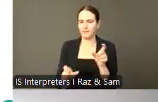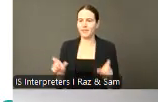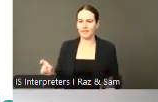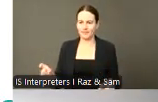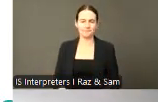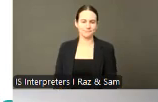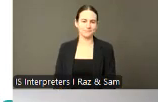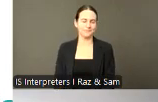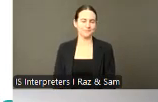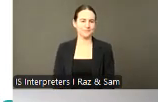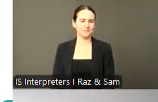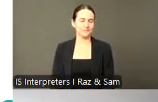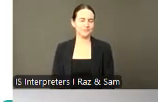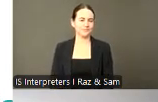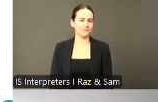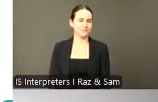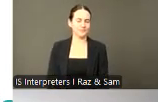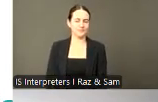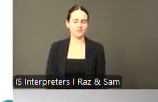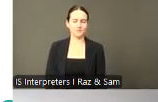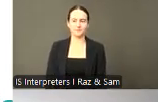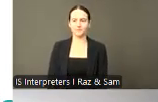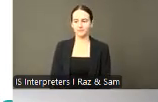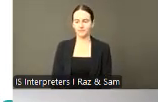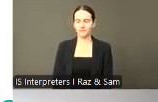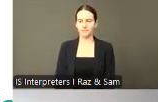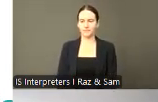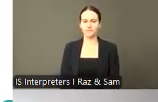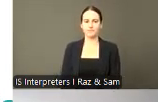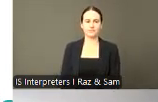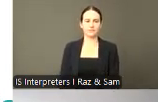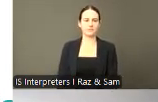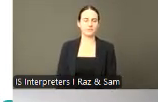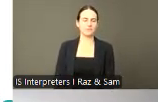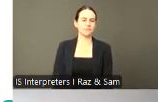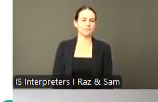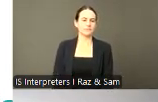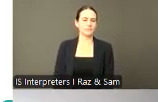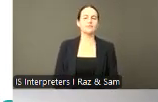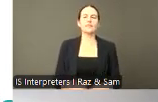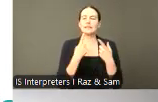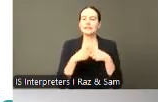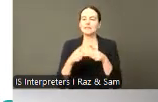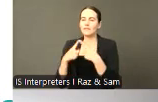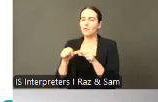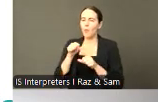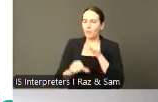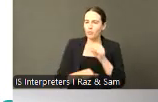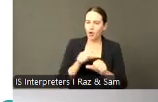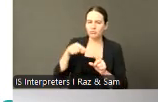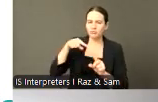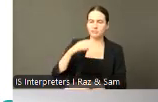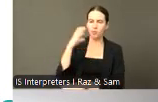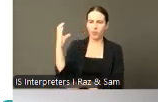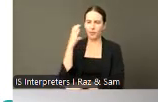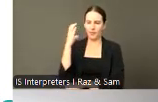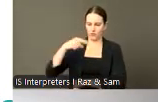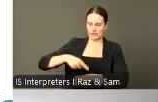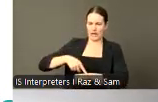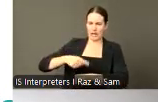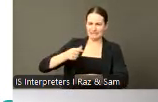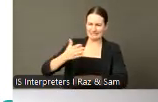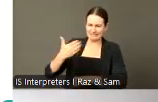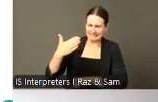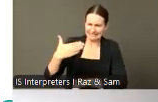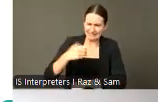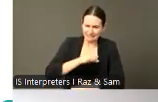Os enfoques inovadores para o caso da Colômbia, para acelerar a eliminação de ditas doenças, tem a ver